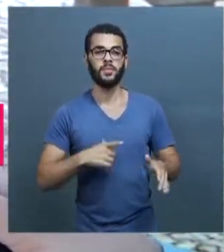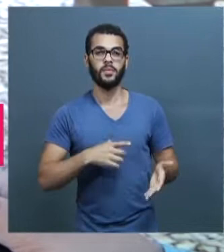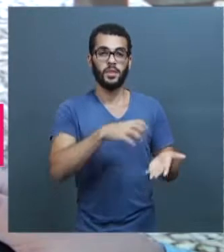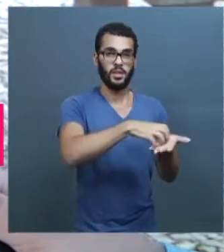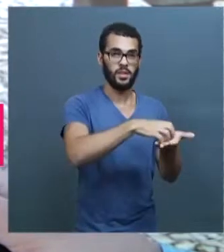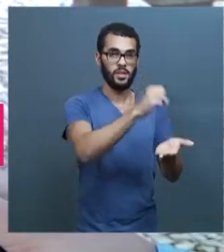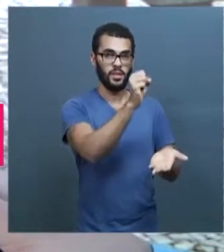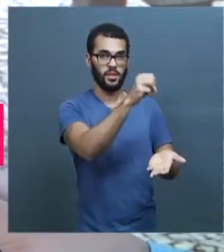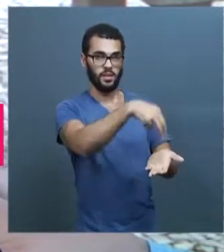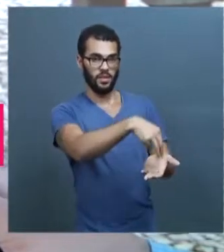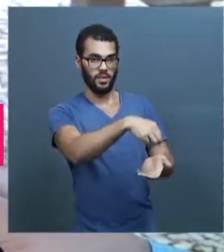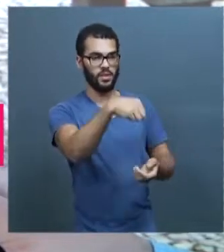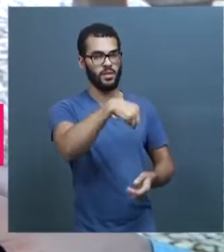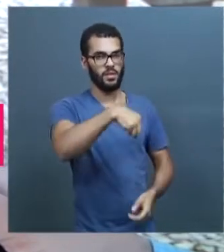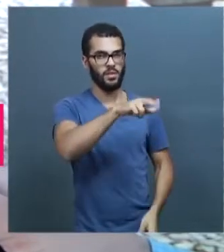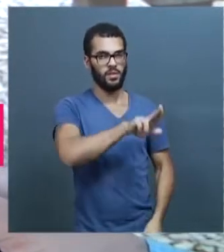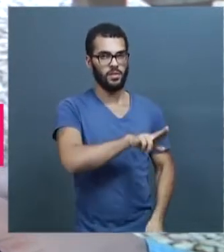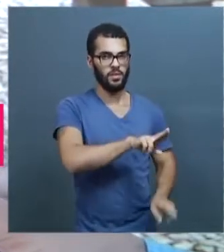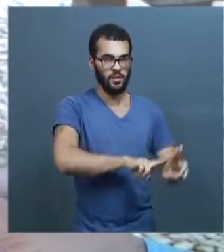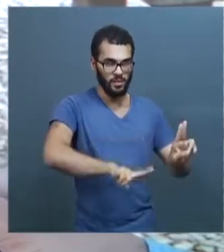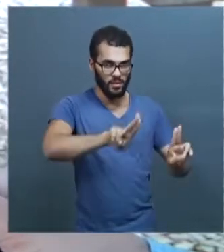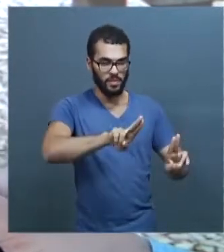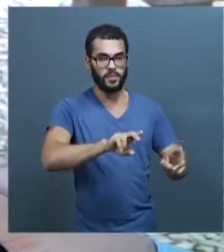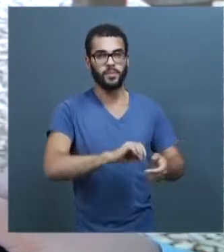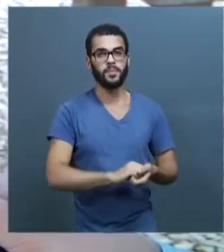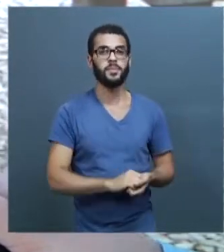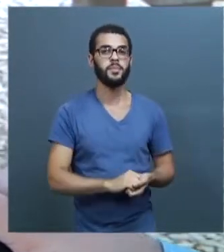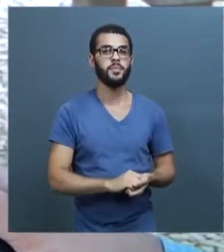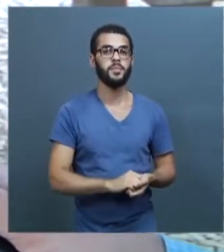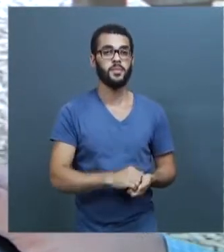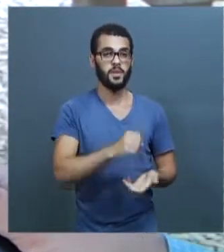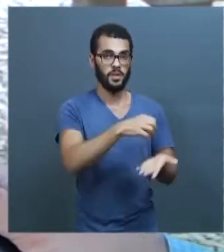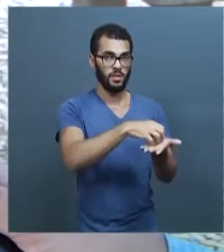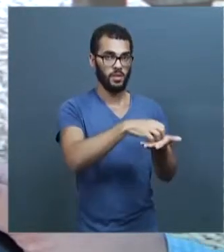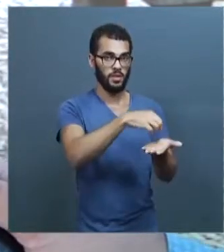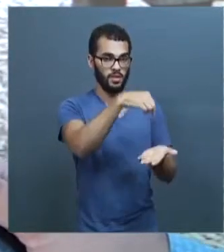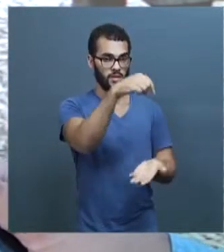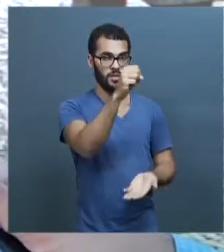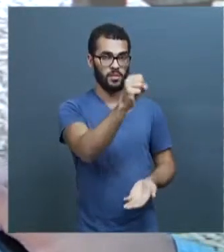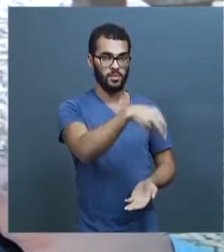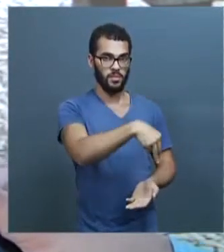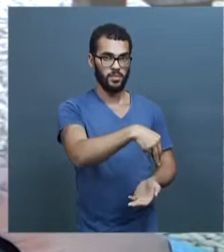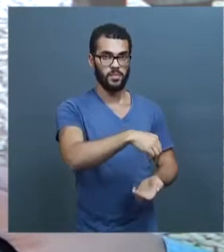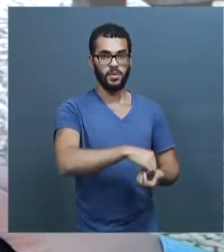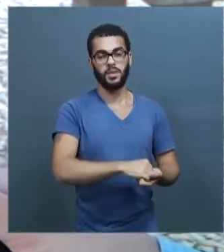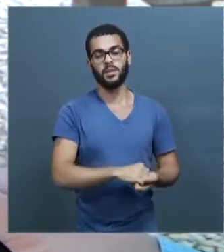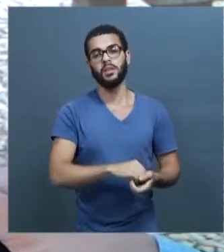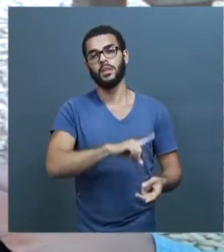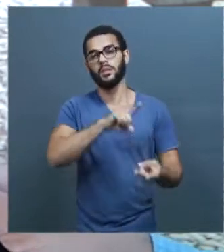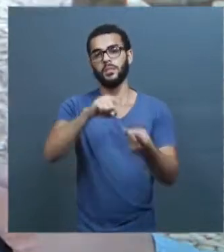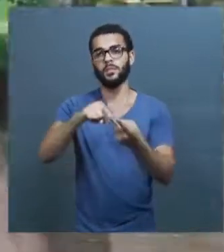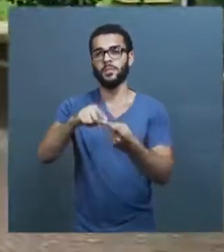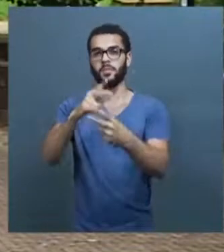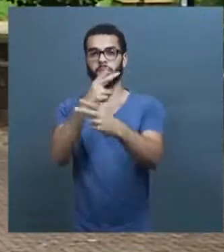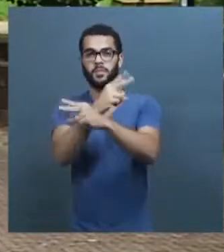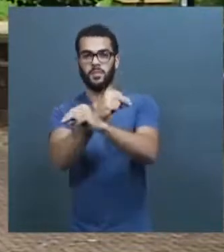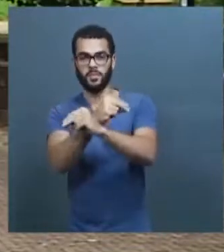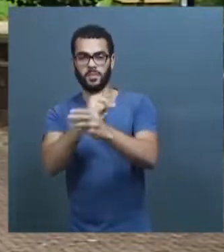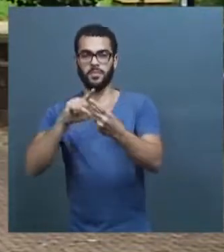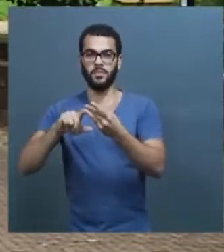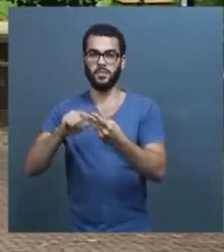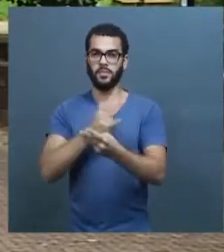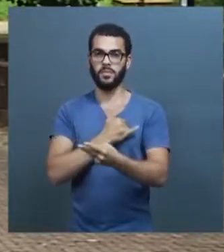Santa Mônica, aqui em Uberlândia, e Patos de Minas, Ituiutaba e Monte Carmelo. O que